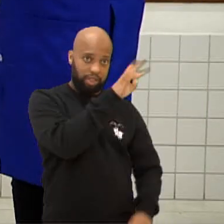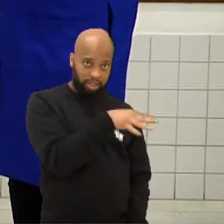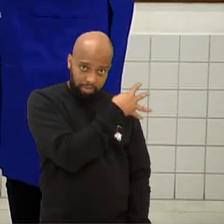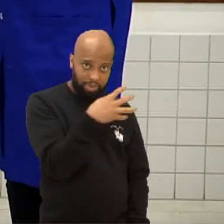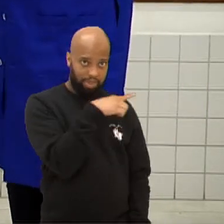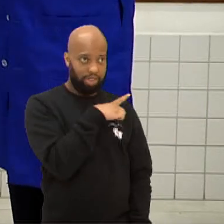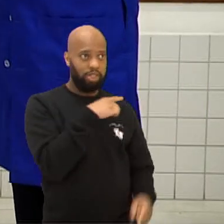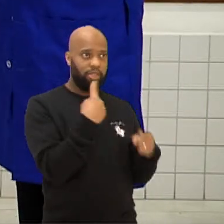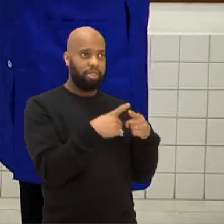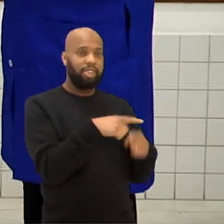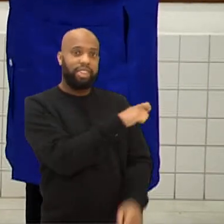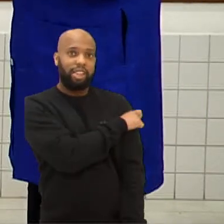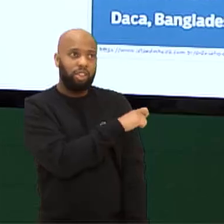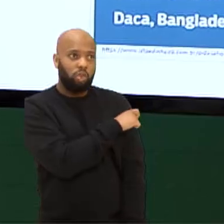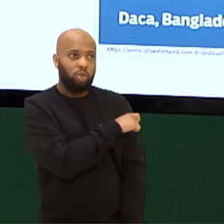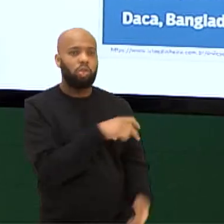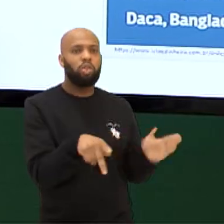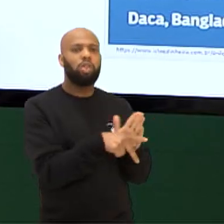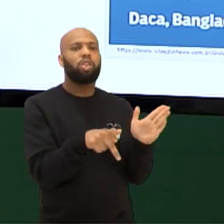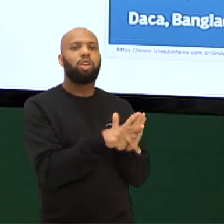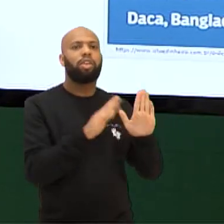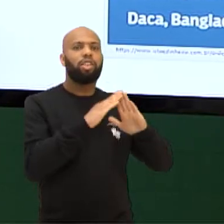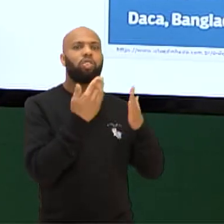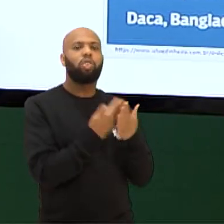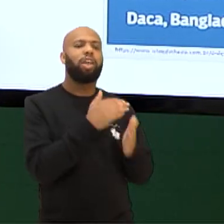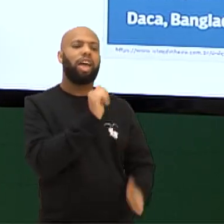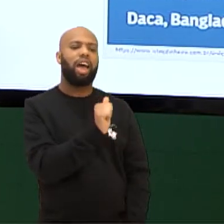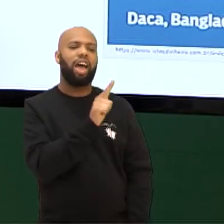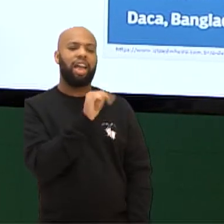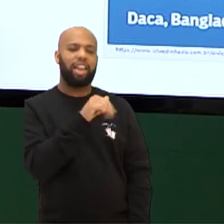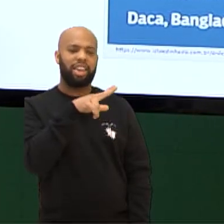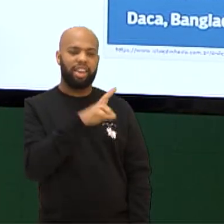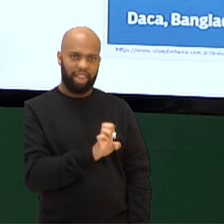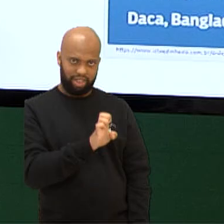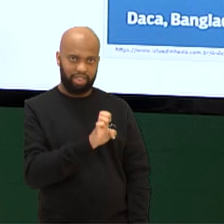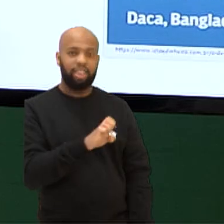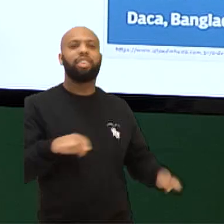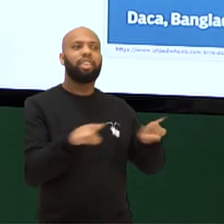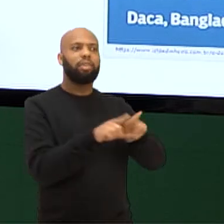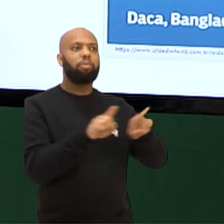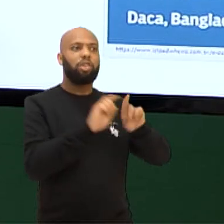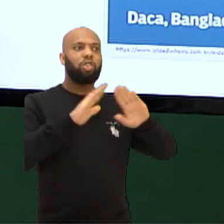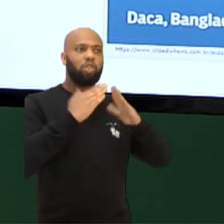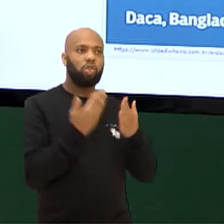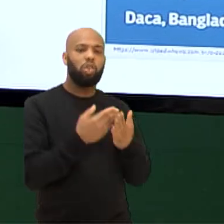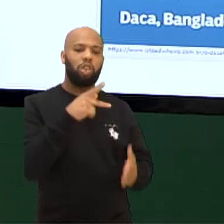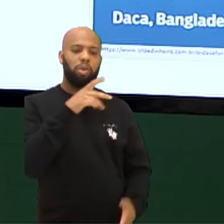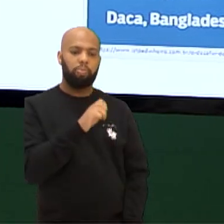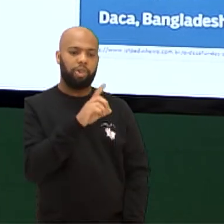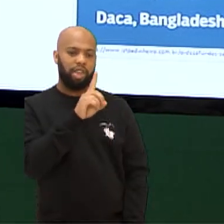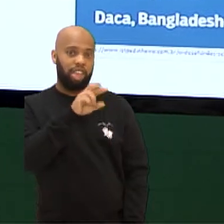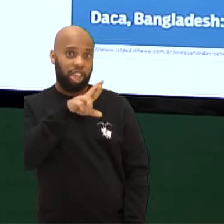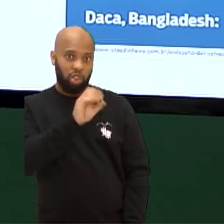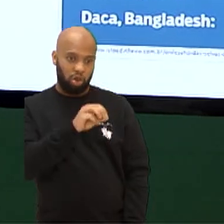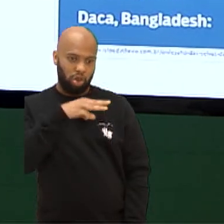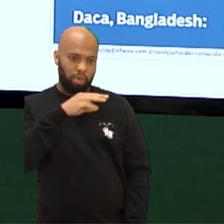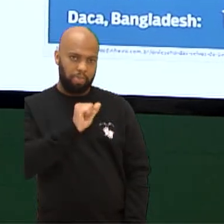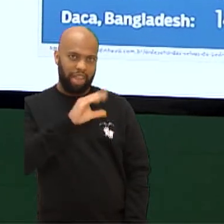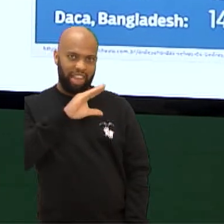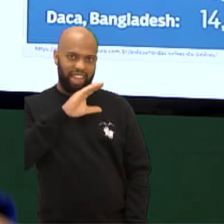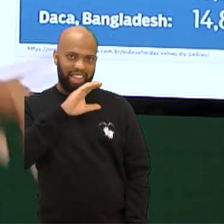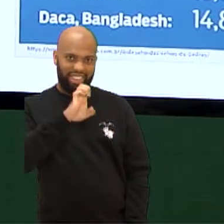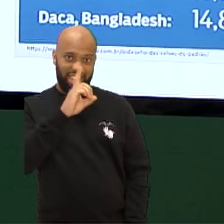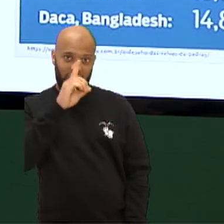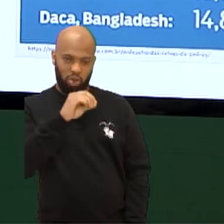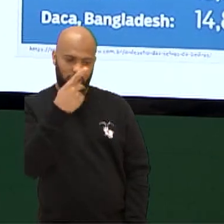tabela. Aluninhos do Aline Pichetti pedindo beijo. Aluno do Colégio Pedro Macedo aqui em Curitiba, um